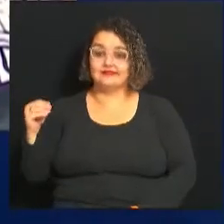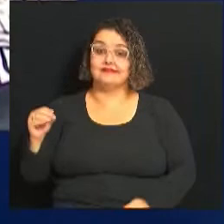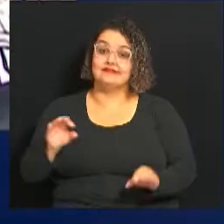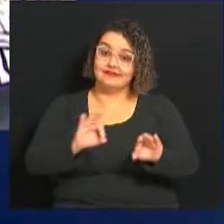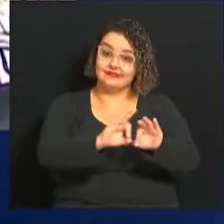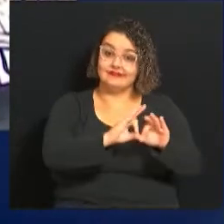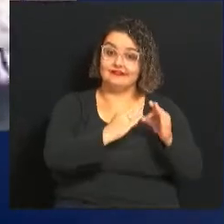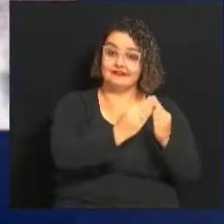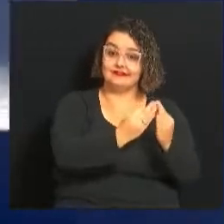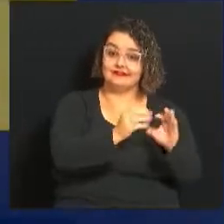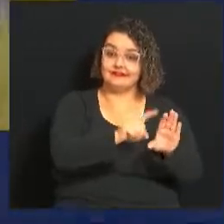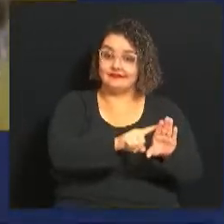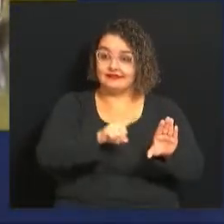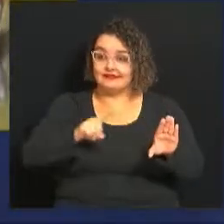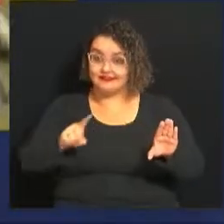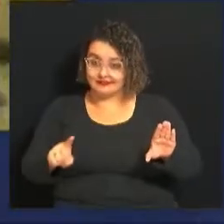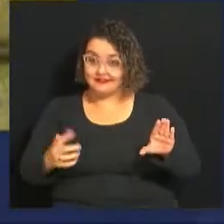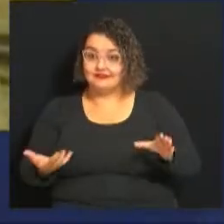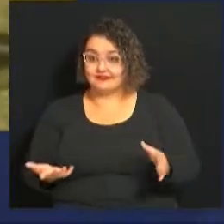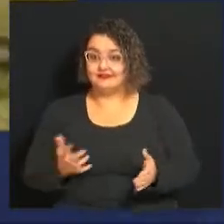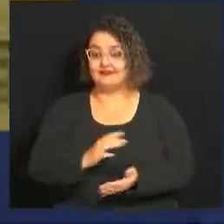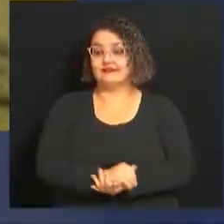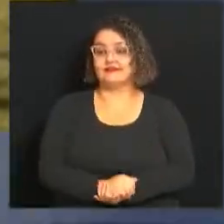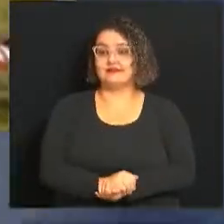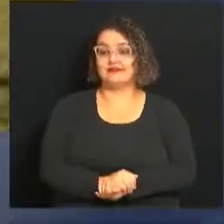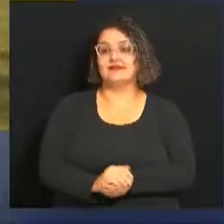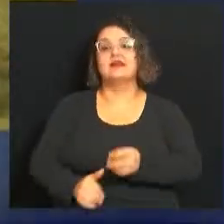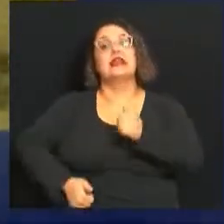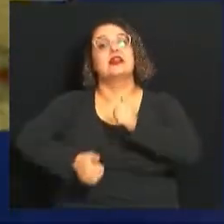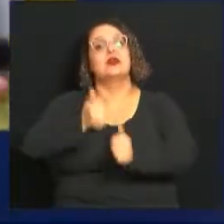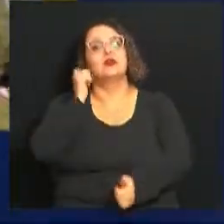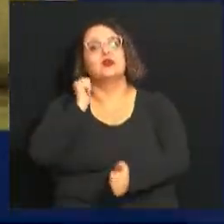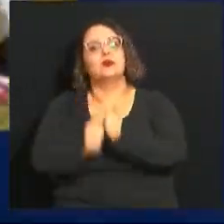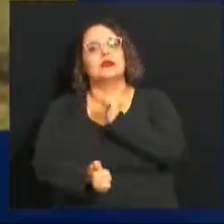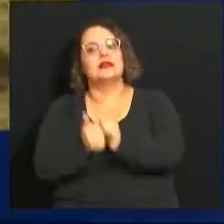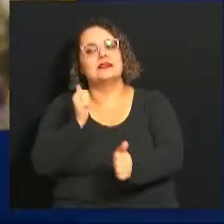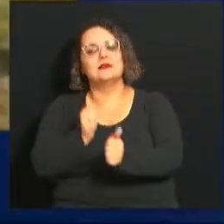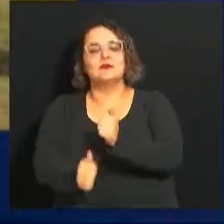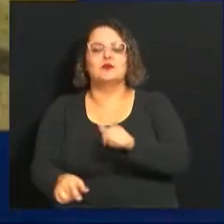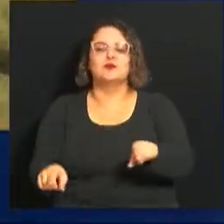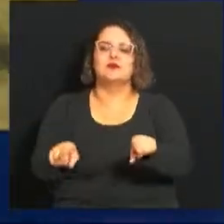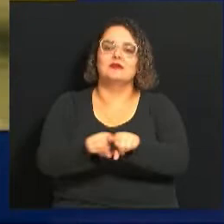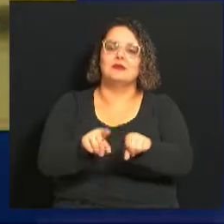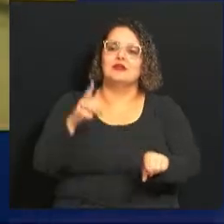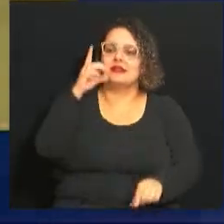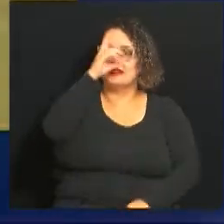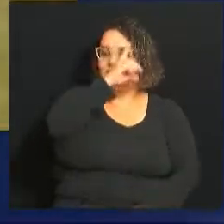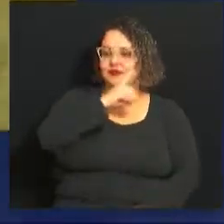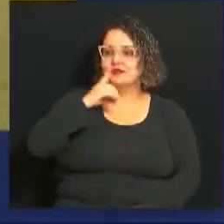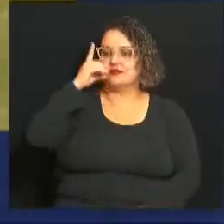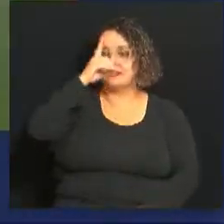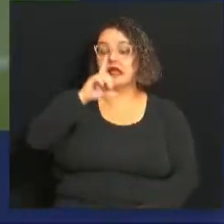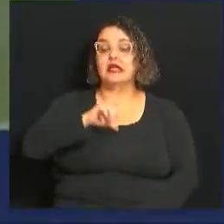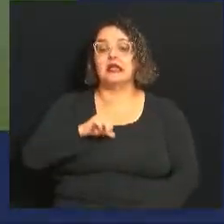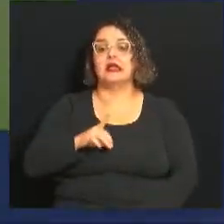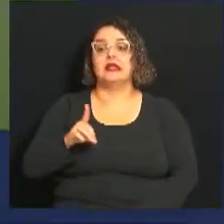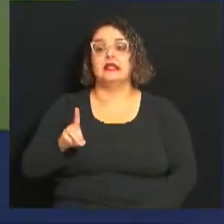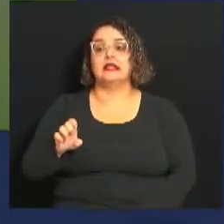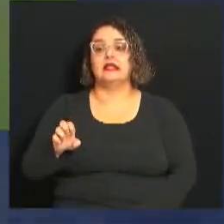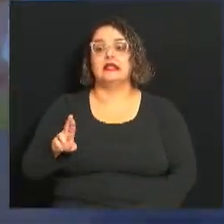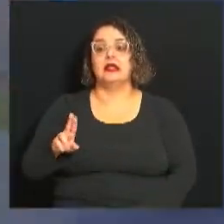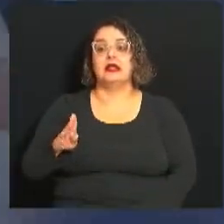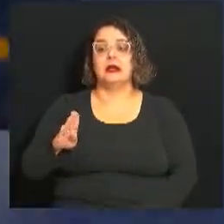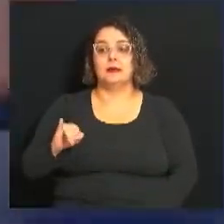convívio familiar. E no esporte, também neste domingo, tem derby. Guarani e Ponte Preta